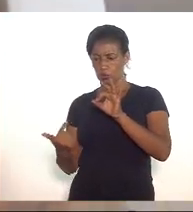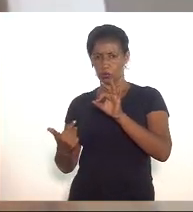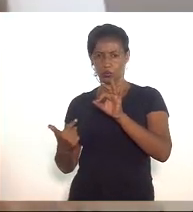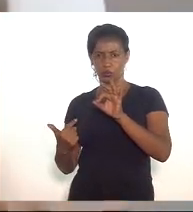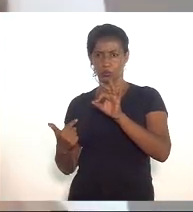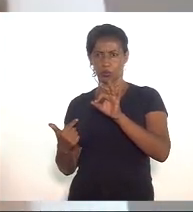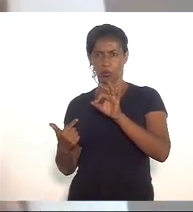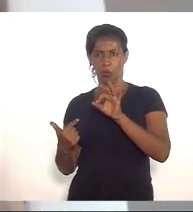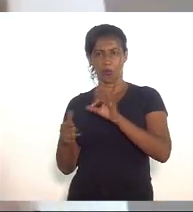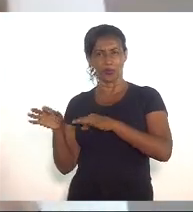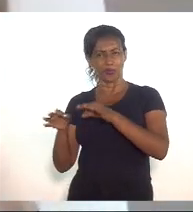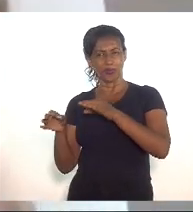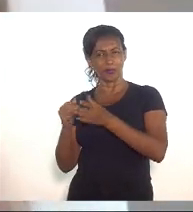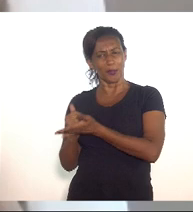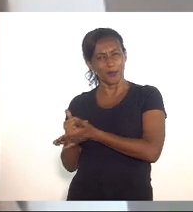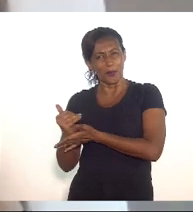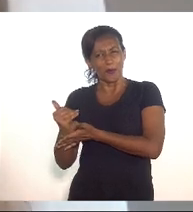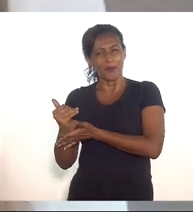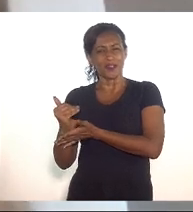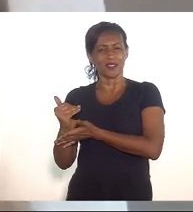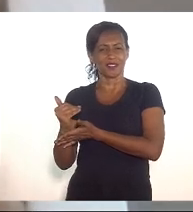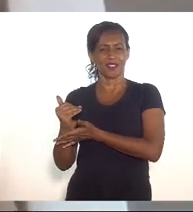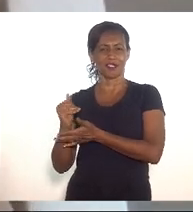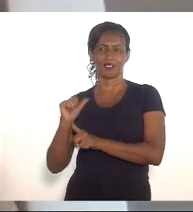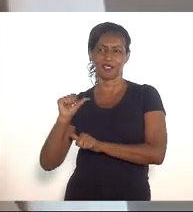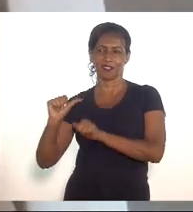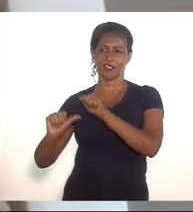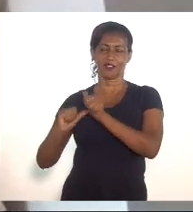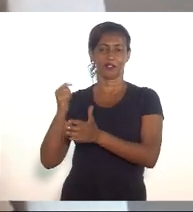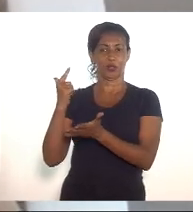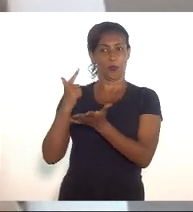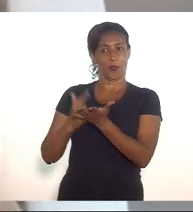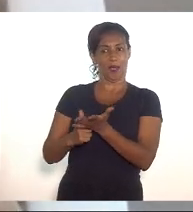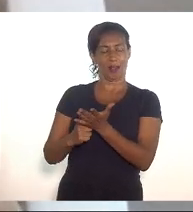planos filhotes que virão deste pacto.